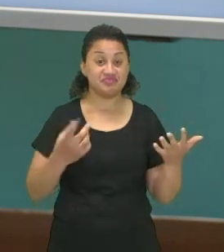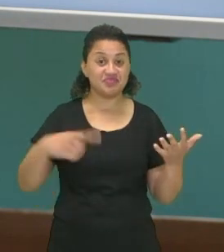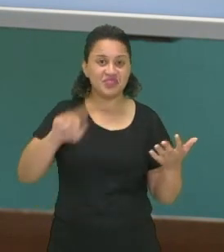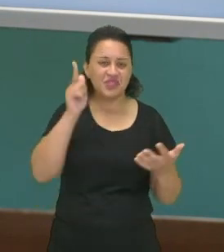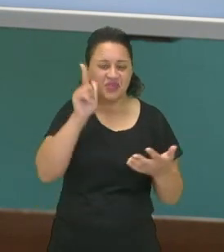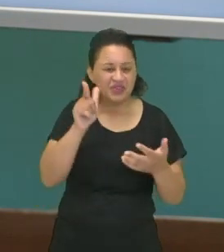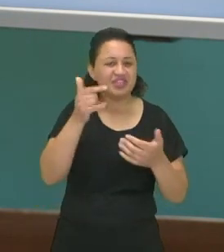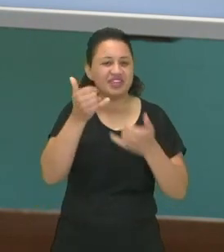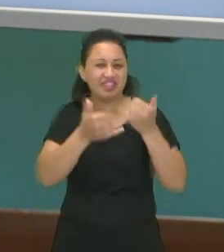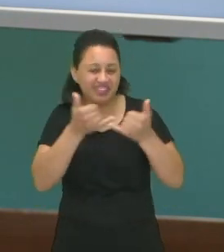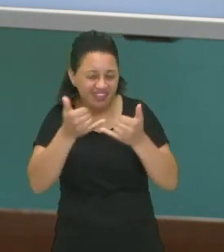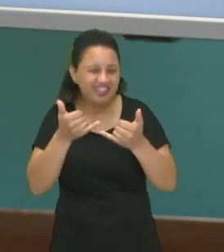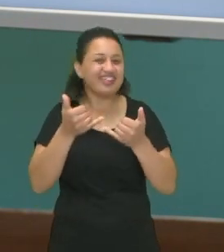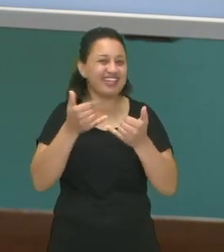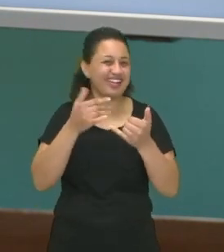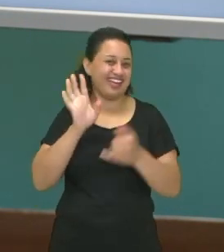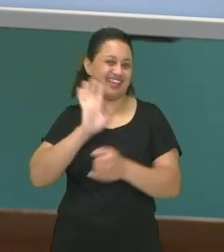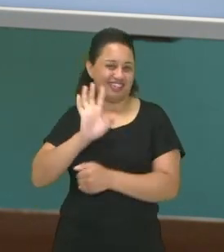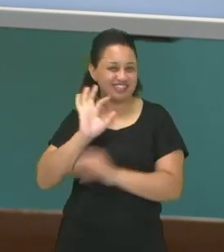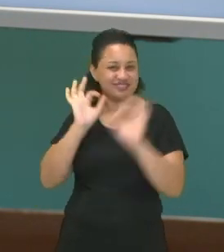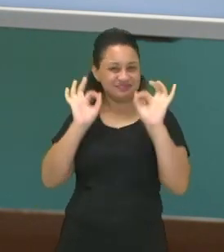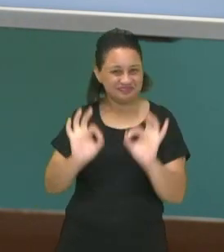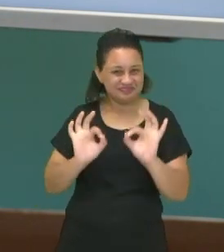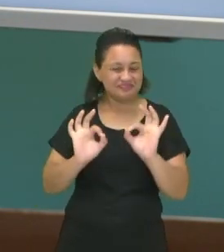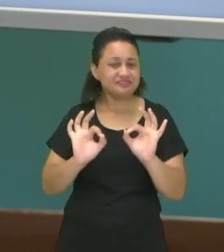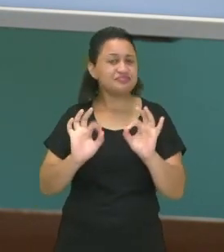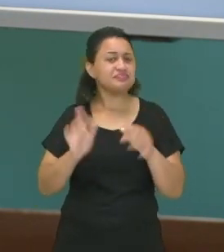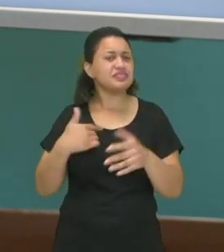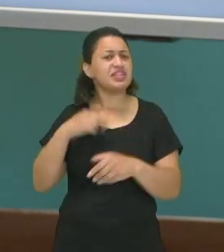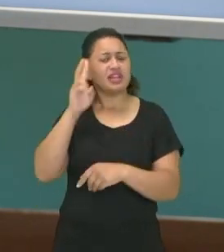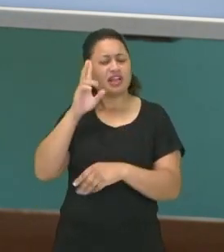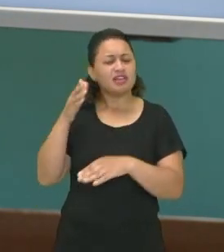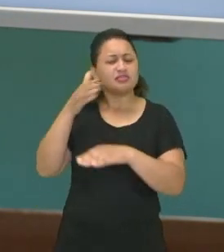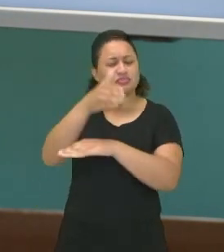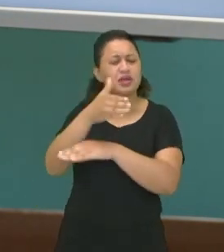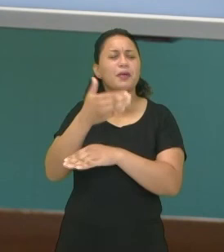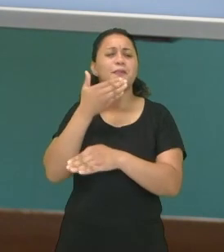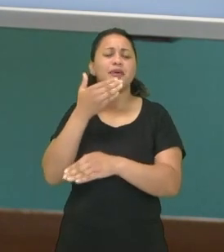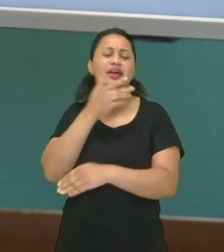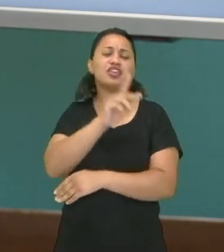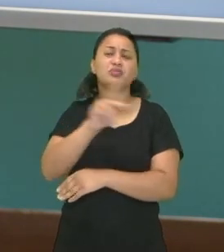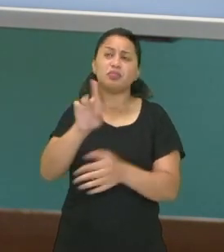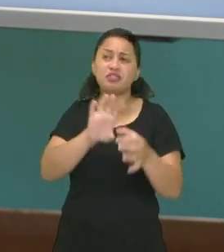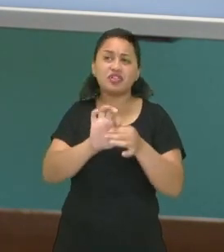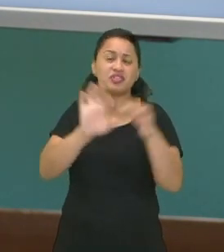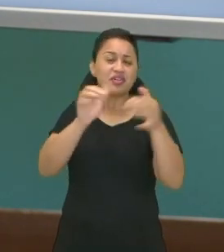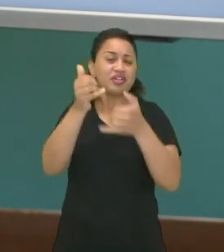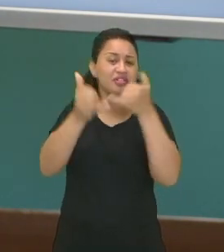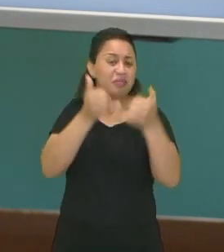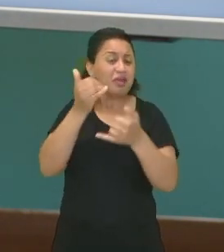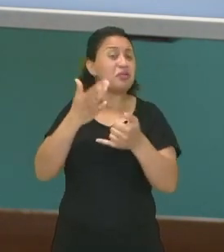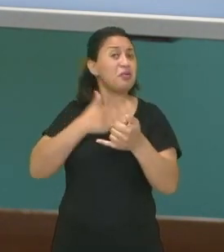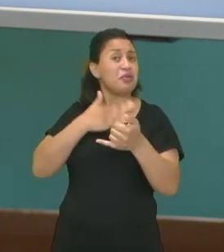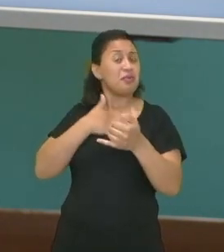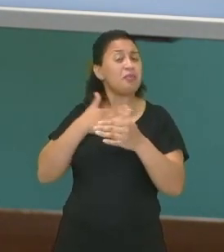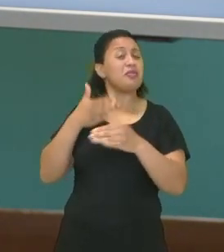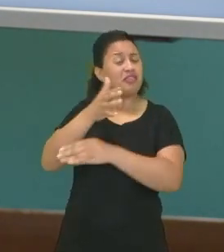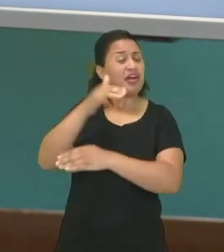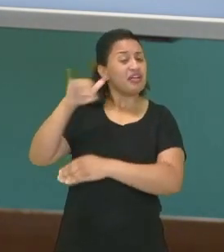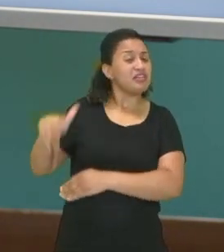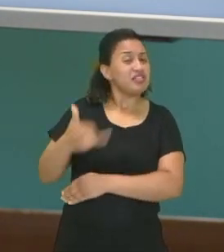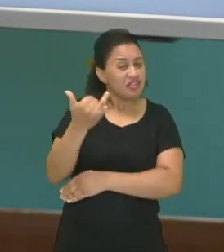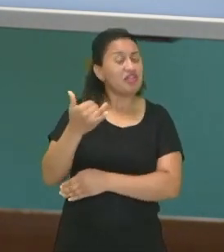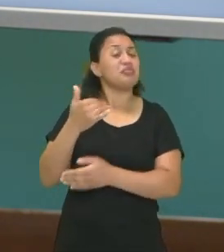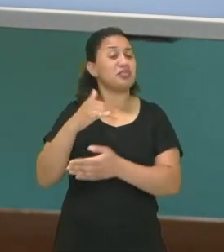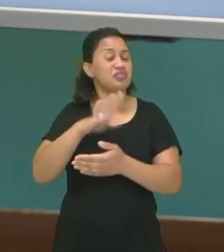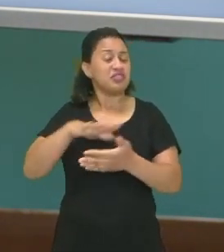conseguiram? Jogaram? Acharam divertido? Tá? Lembra lá de acessar, pede para o professor atribuir o joguinho para você, tá? E se divirta jogando lá